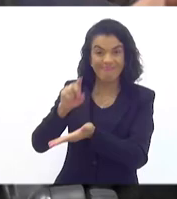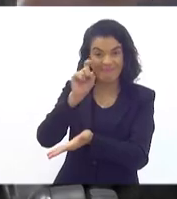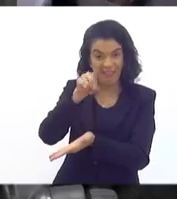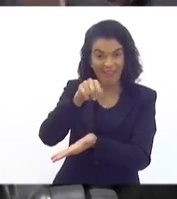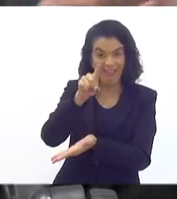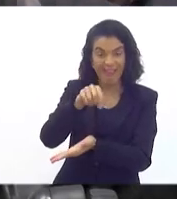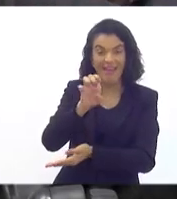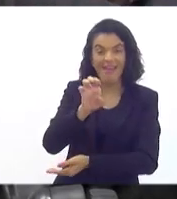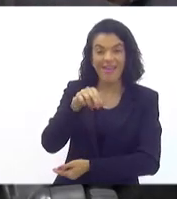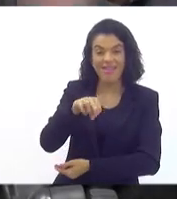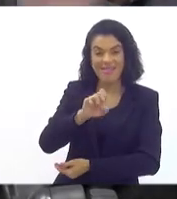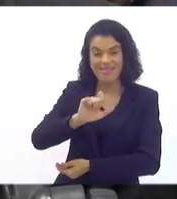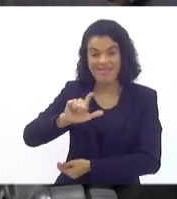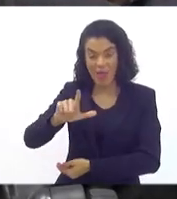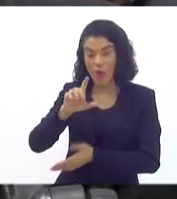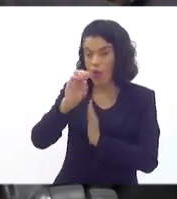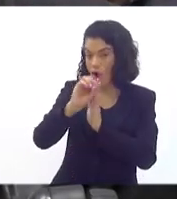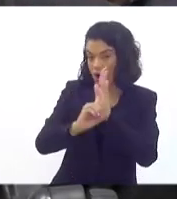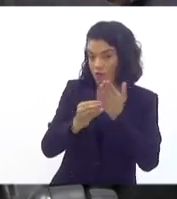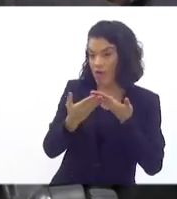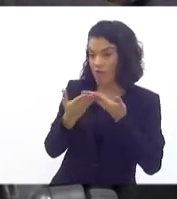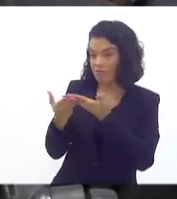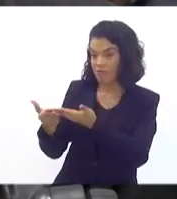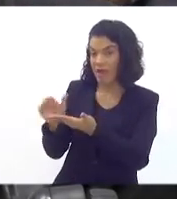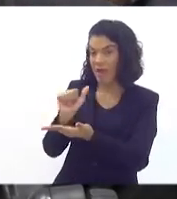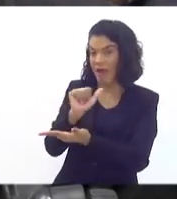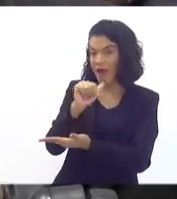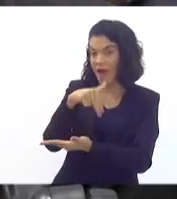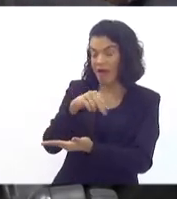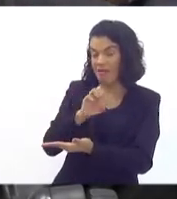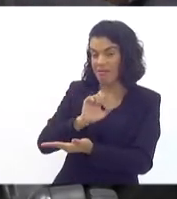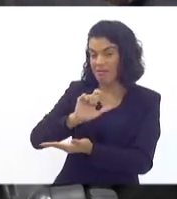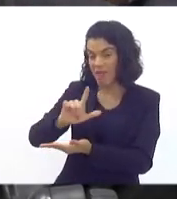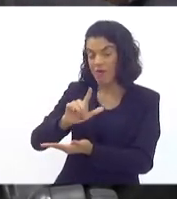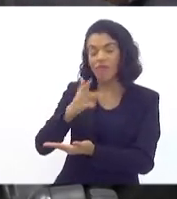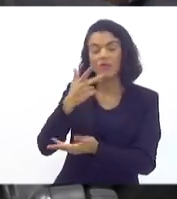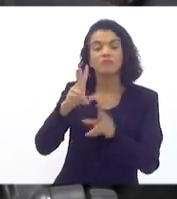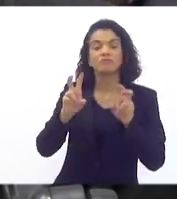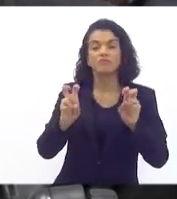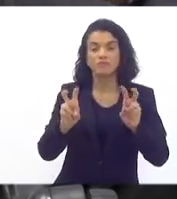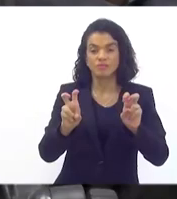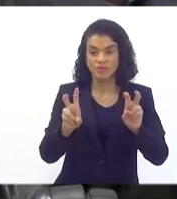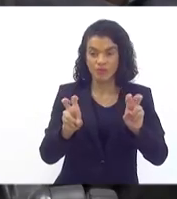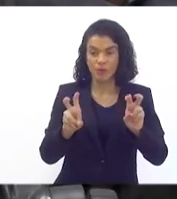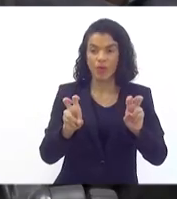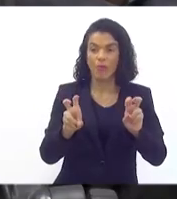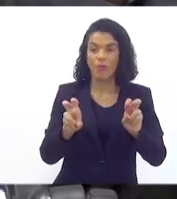o recurso o Ofício seria interessante a anel falando exatamente sobre